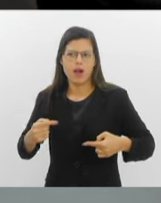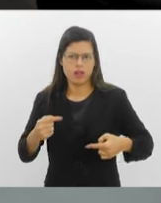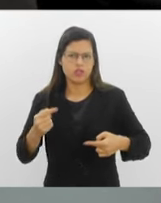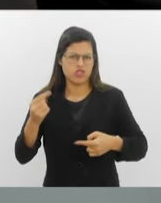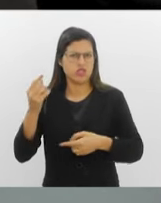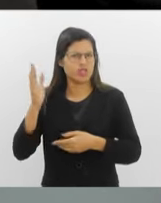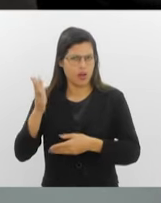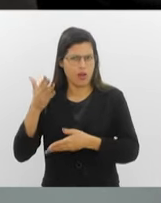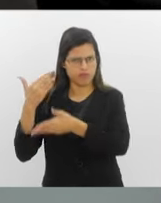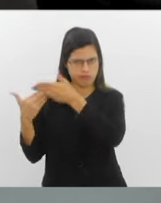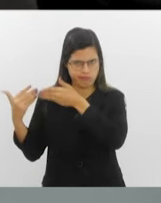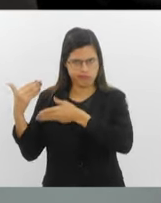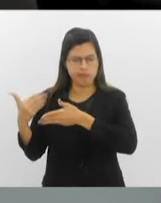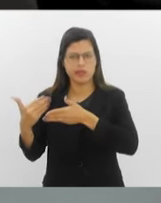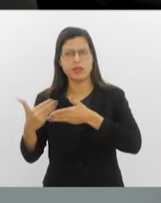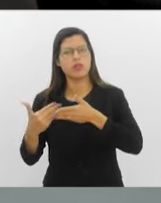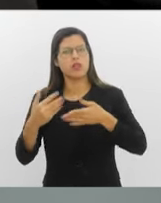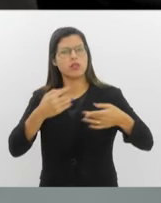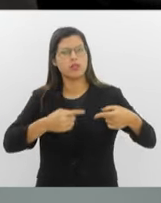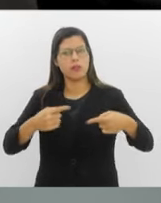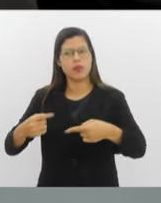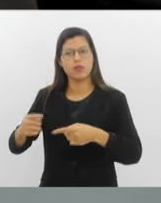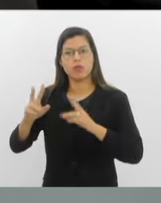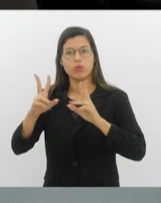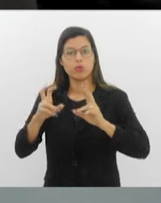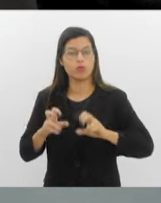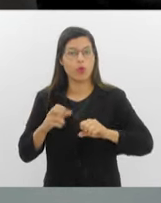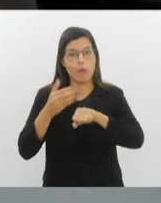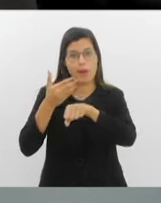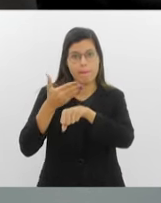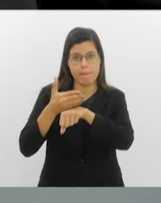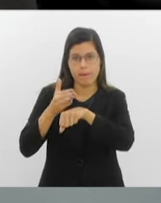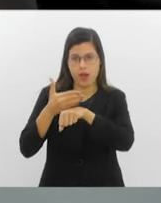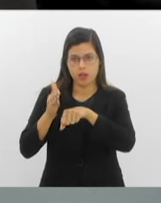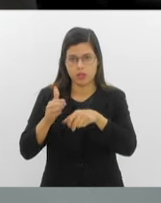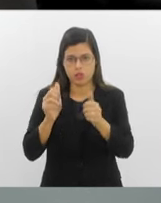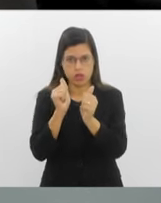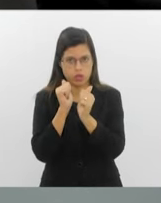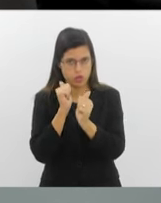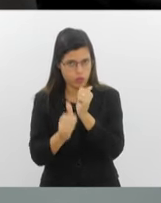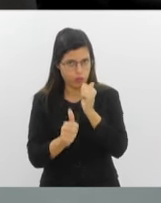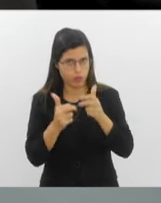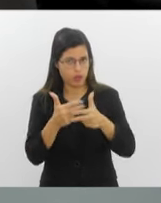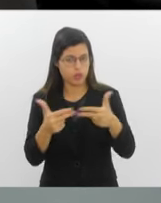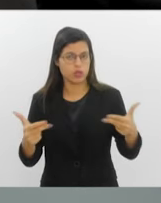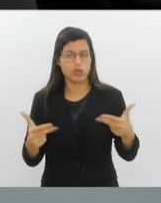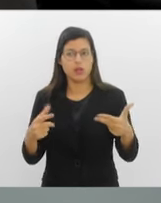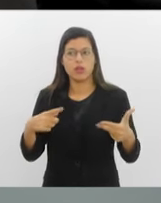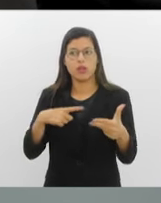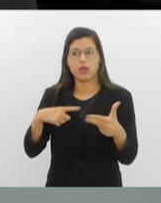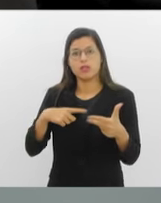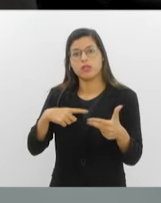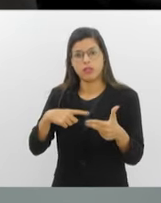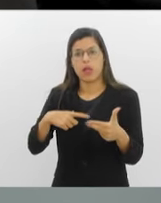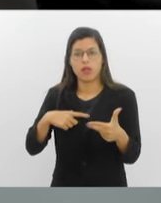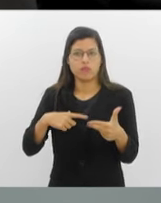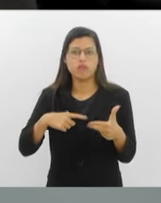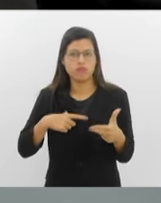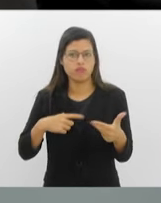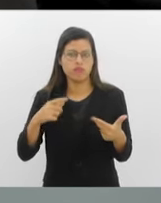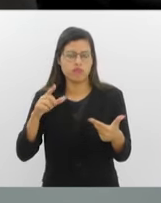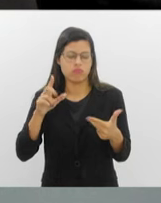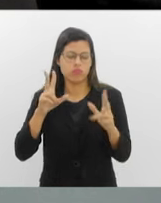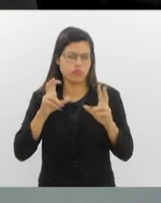debateu a questão das práticas esportivas. Na prática esportiva, você tem ali uma lógica de concorrência que